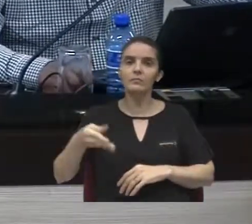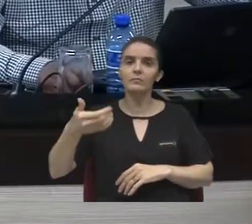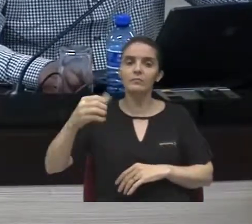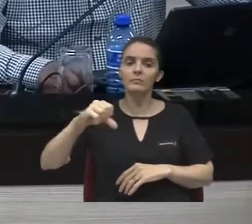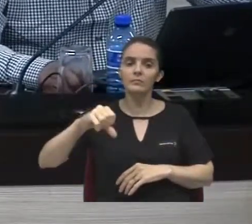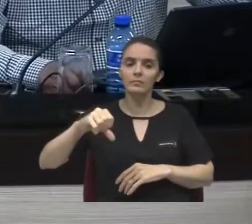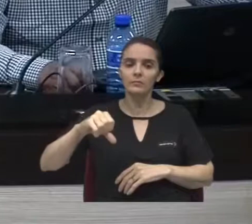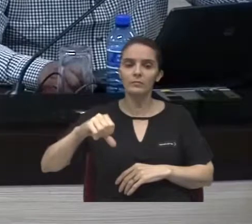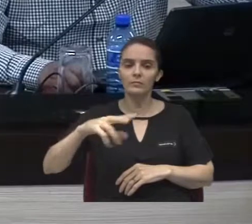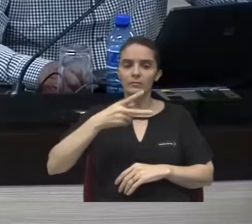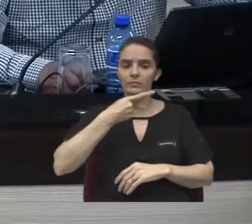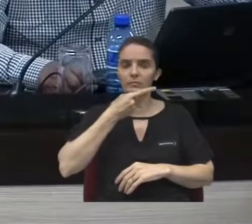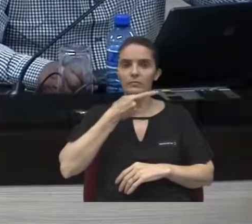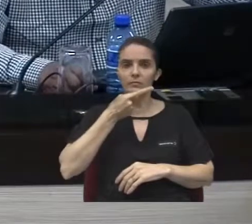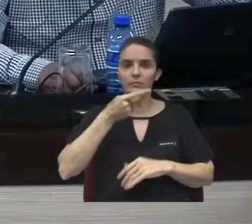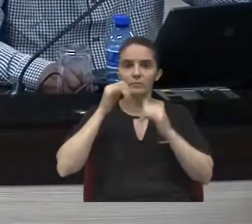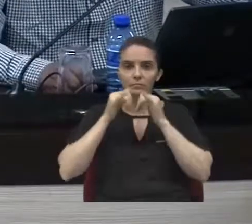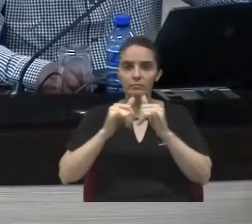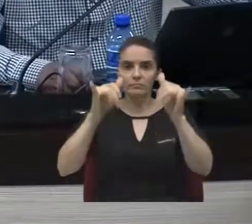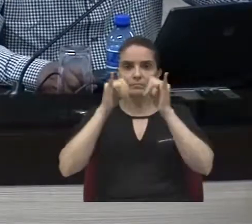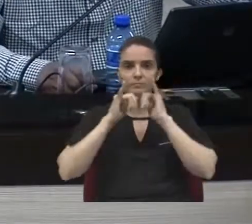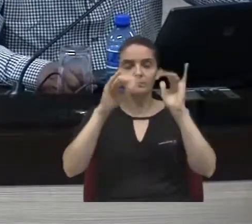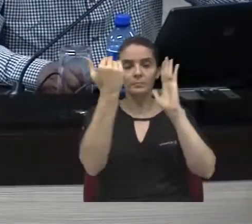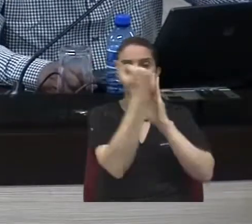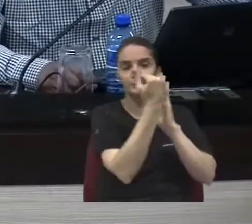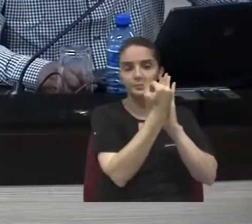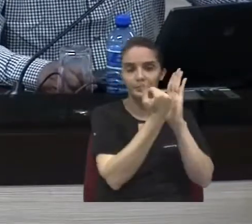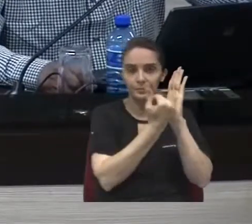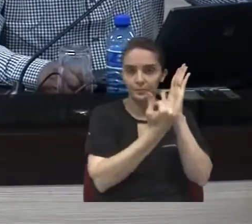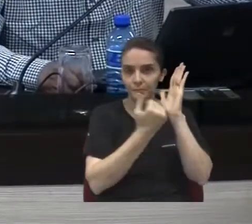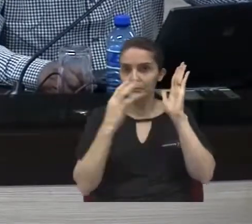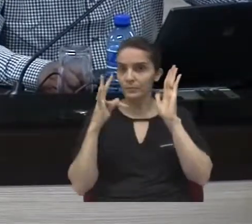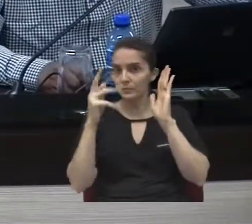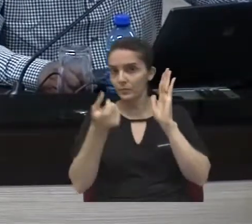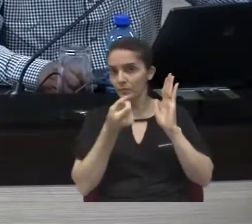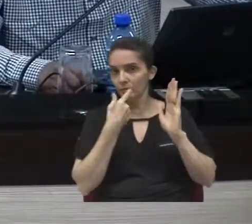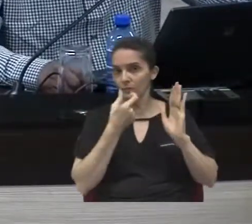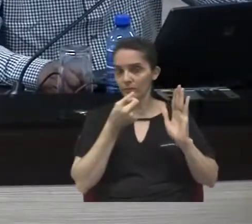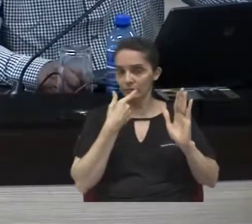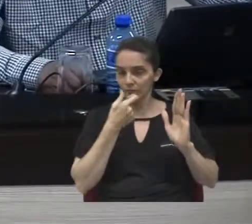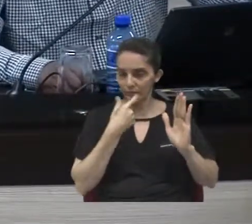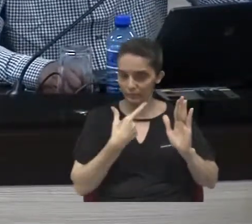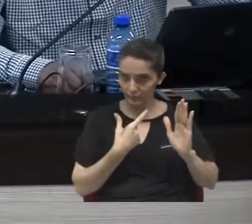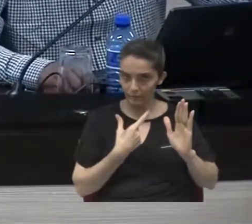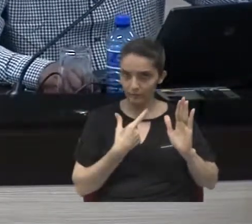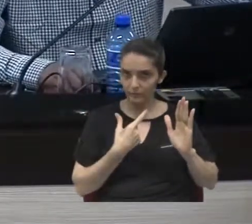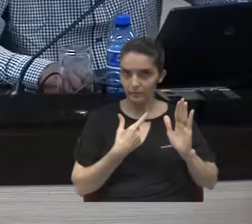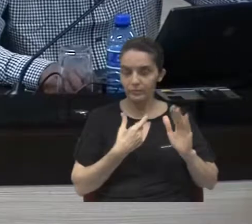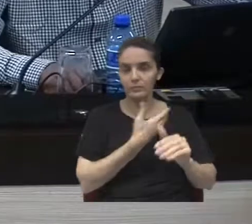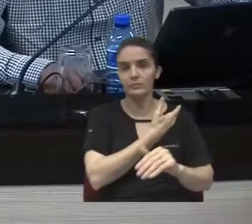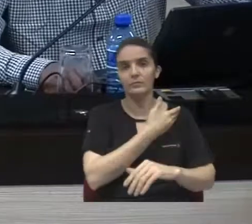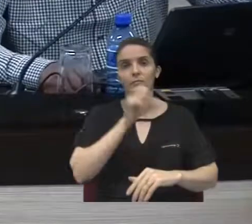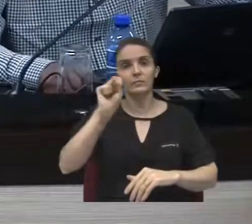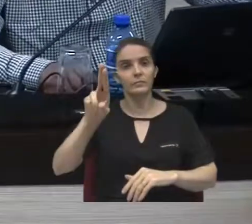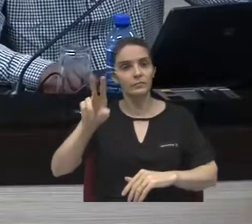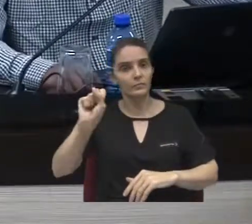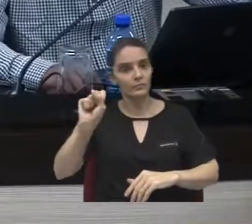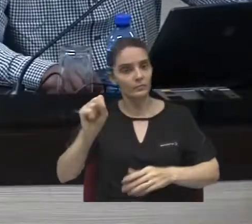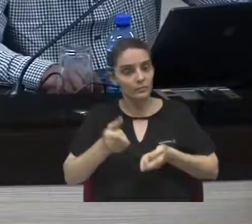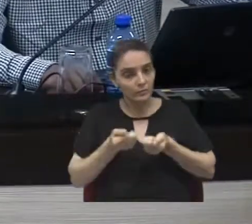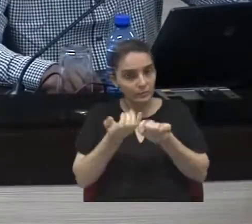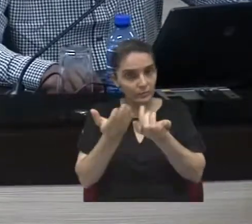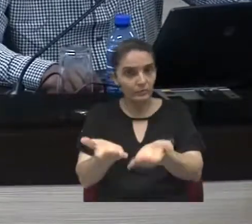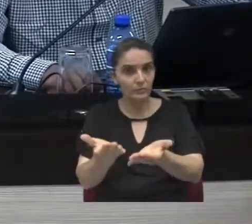58/2019. Dispõe sobre a divulgação de listagem com todos os medicamentos disponibilizados pelo Sistema Único de Saúde, o